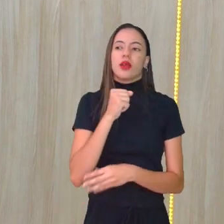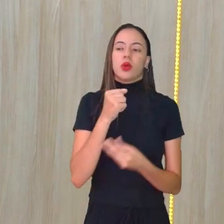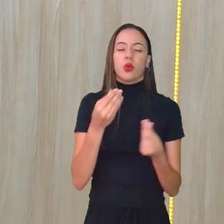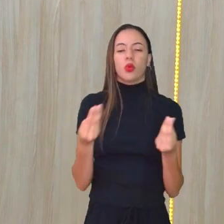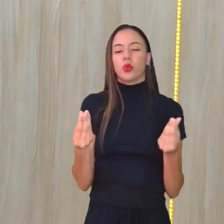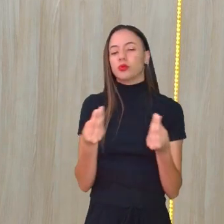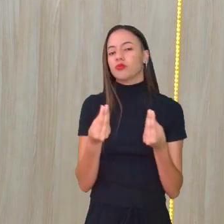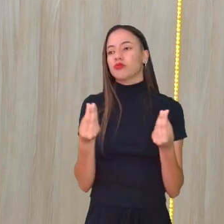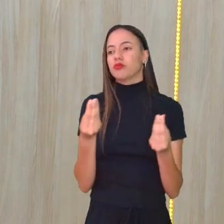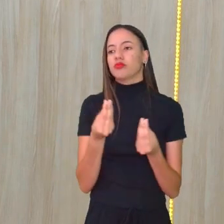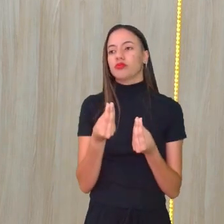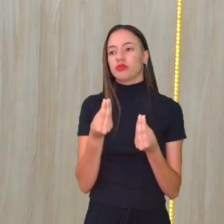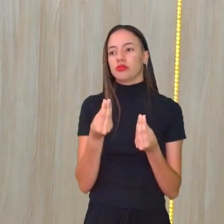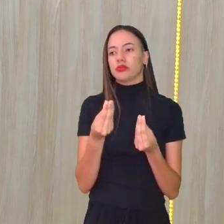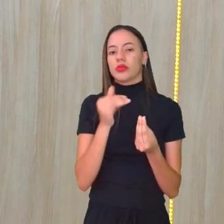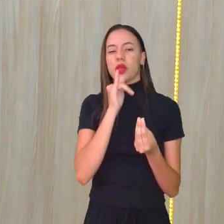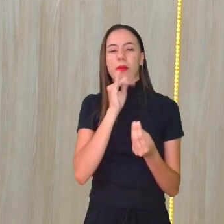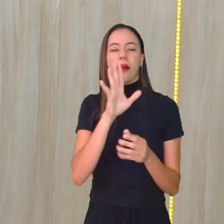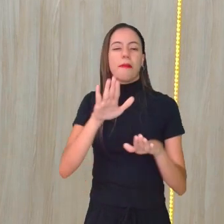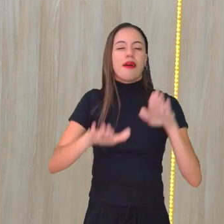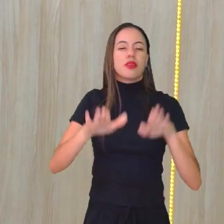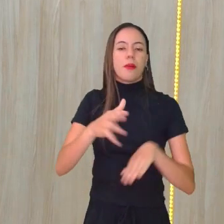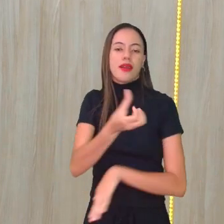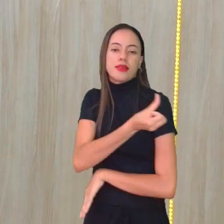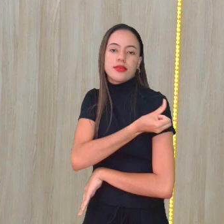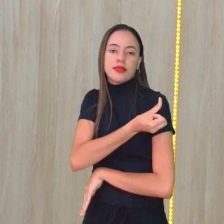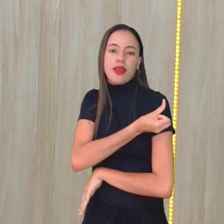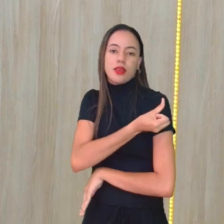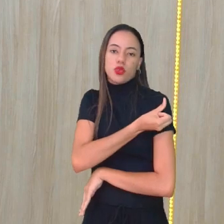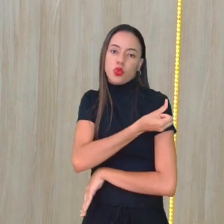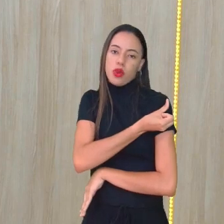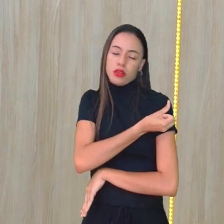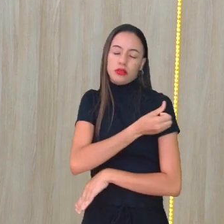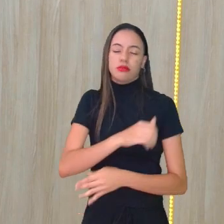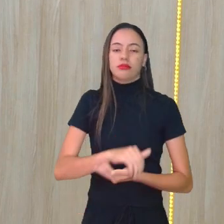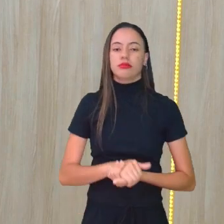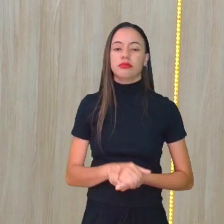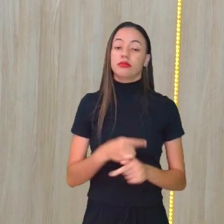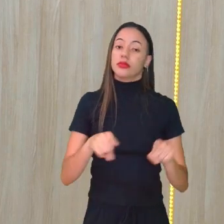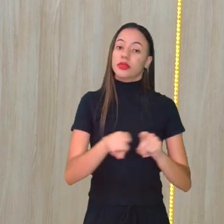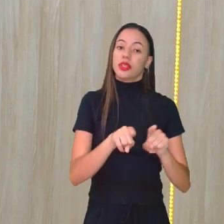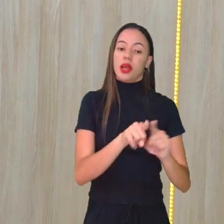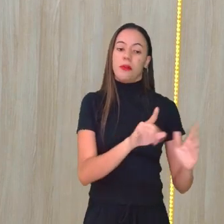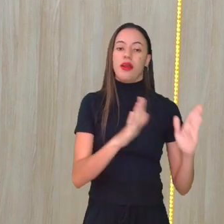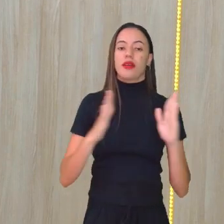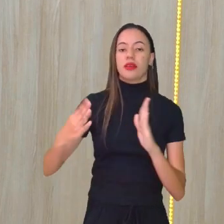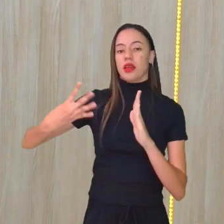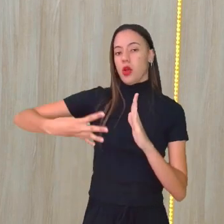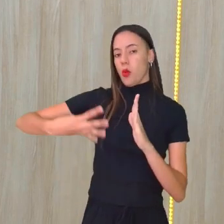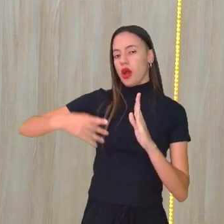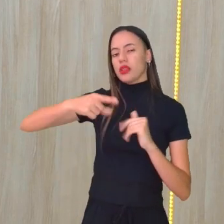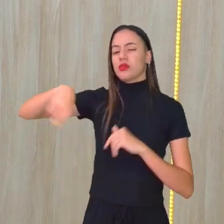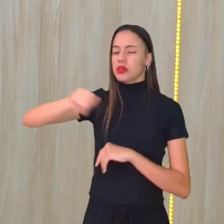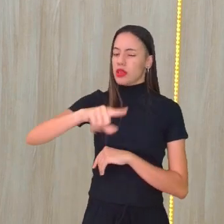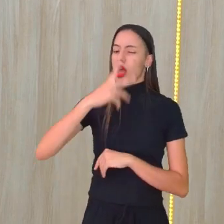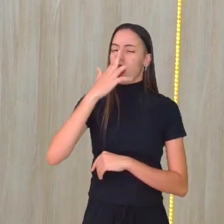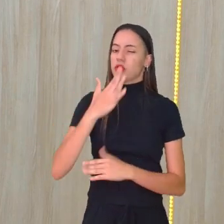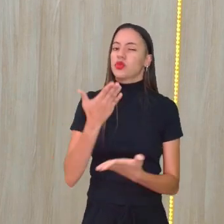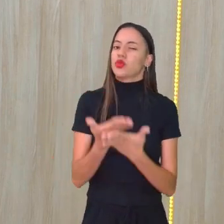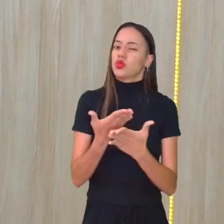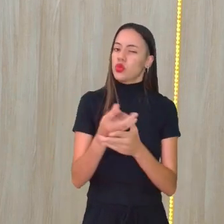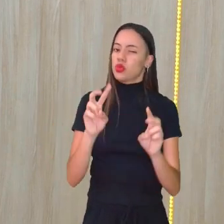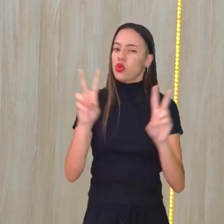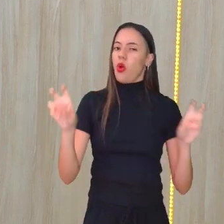gente está no 6º ano do ensino fundamental, e a turma do módulo 4 deve ter estudado também